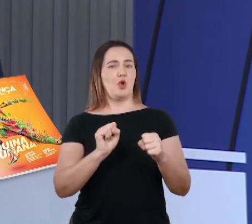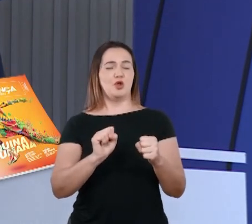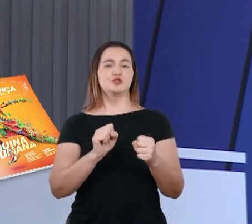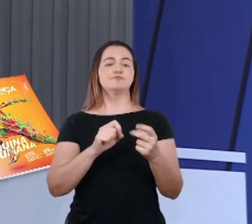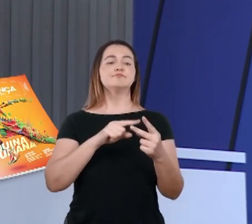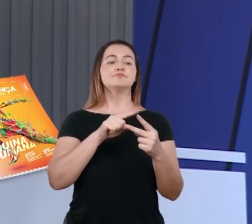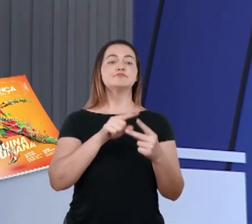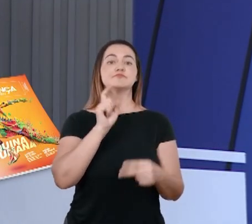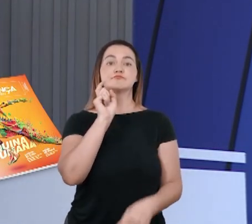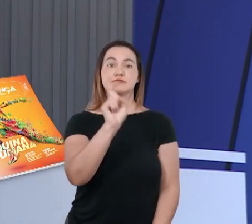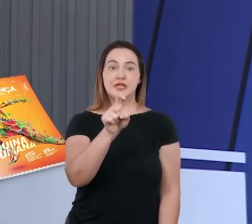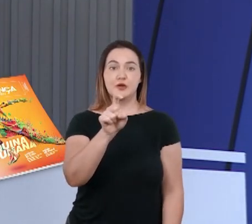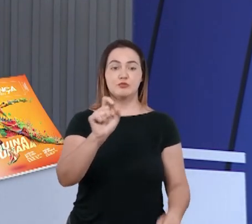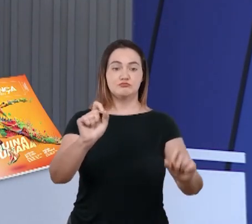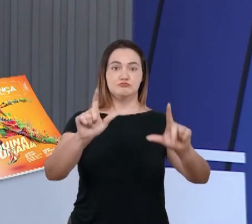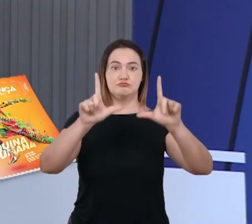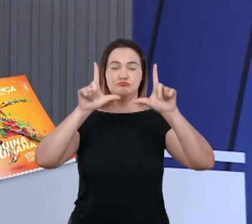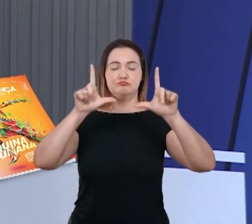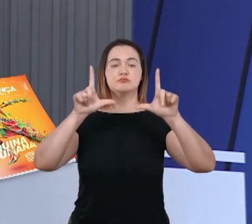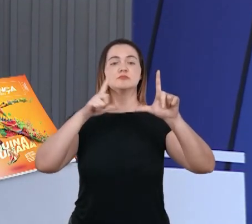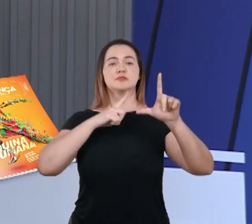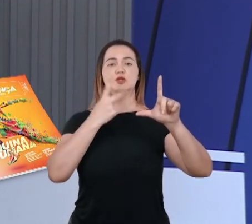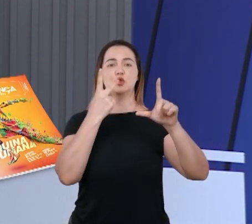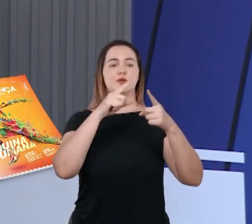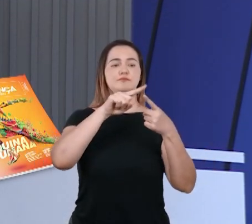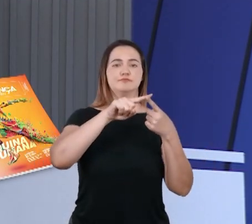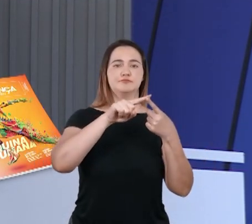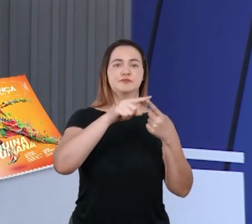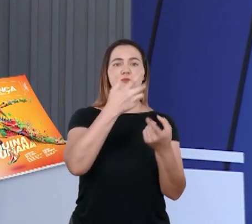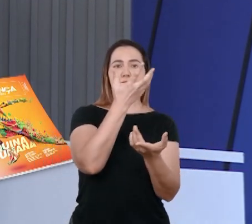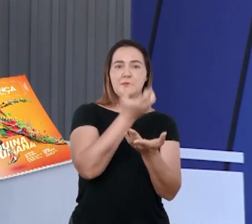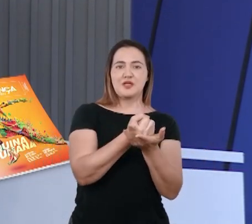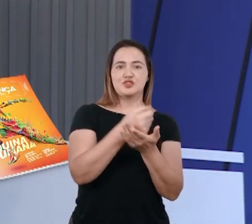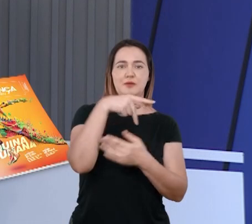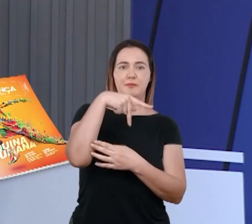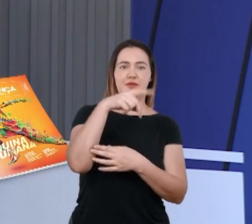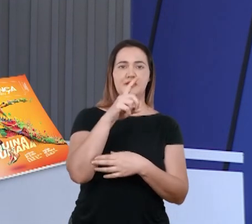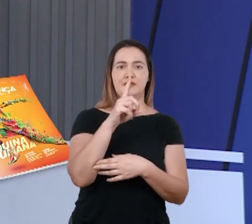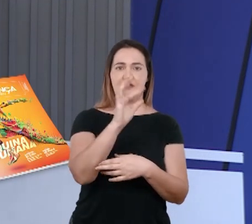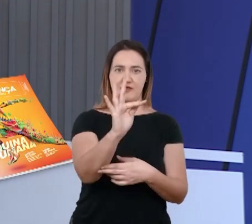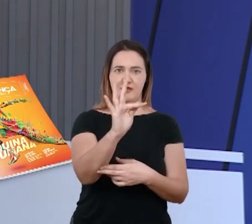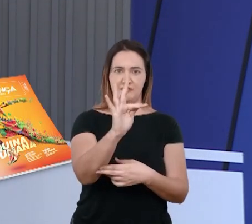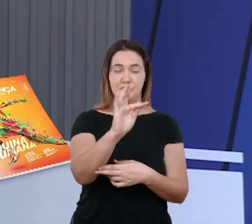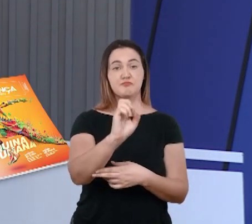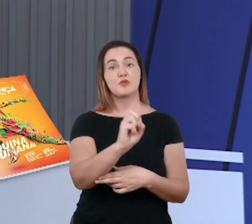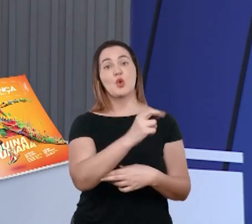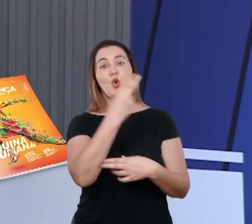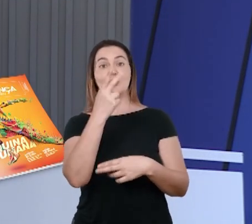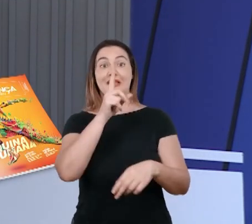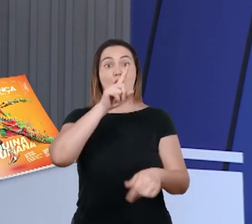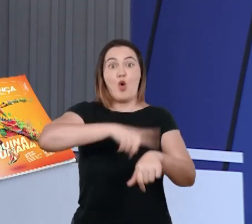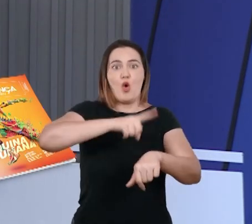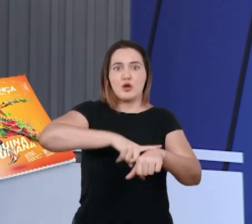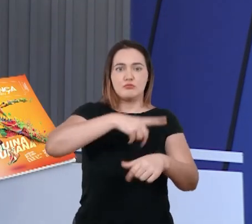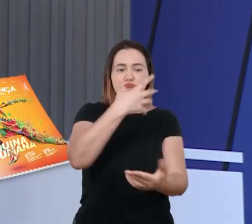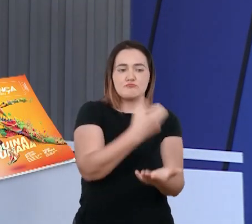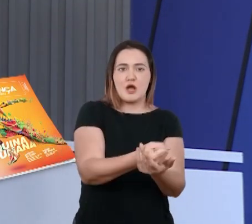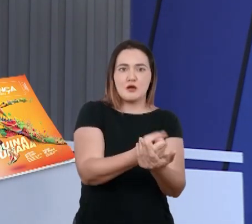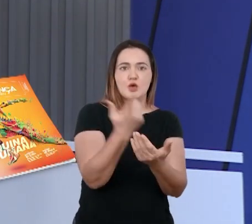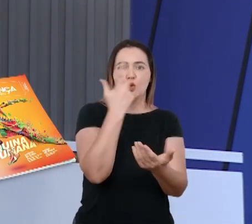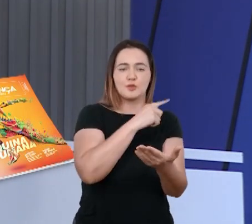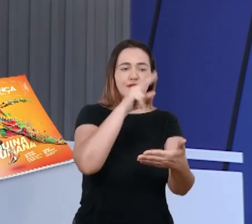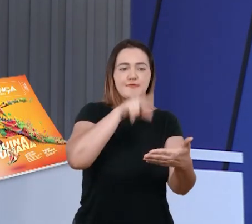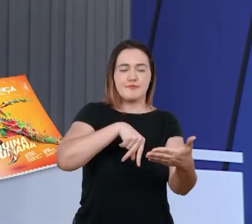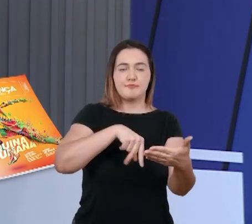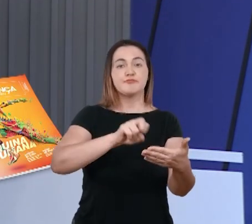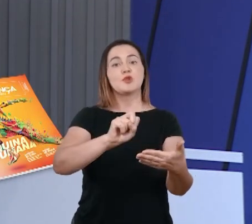duas opções. Você pode baixar em PDF ou você pode receber esse material pelo correio. Digamos que você decida receber o material impresso pelo